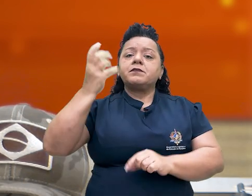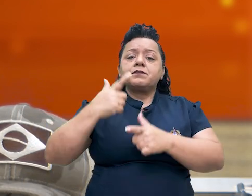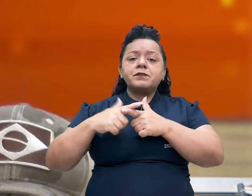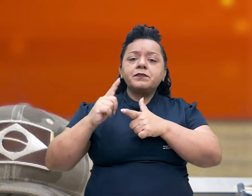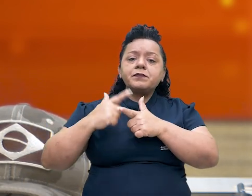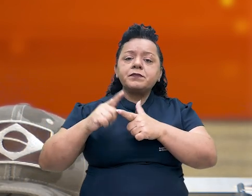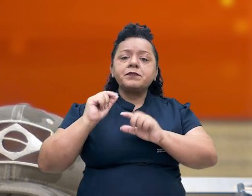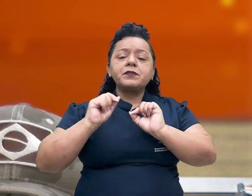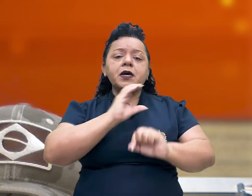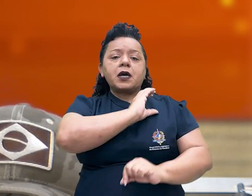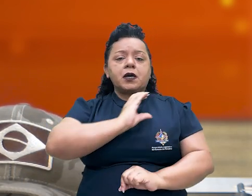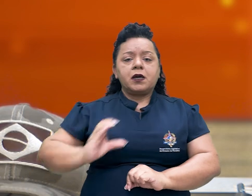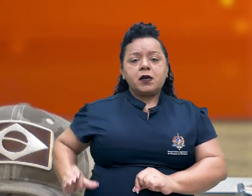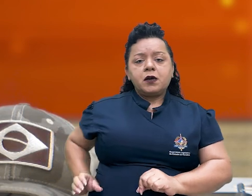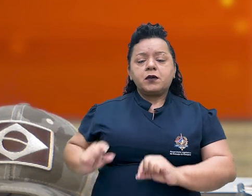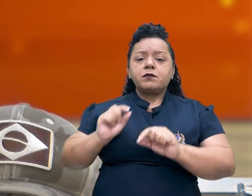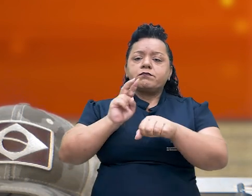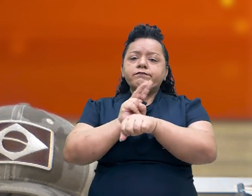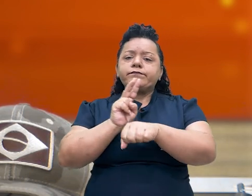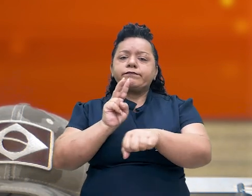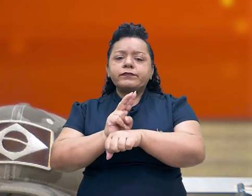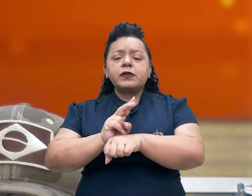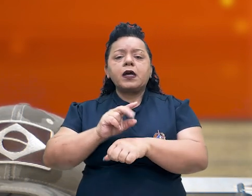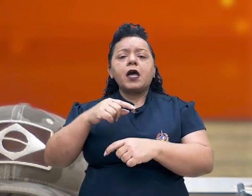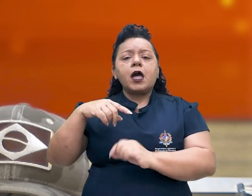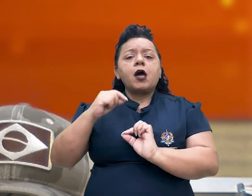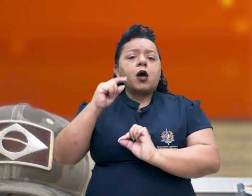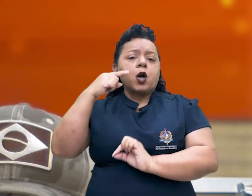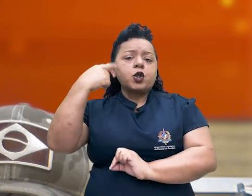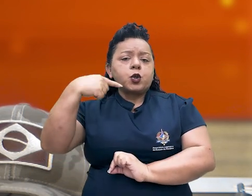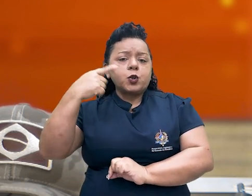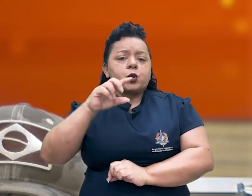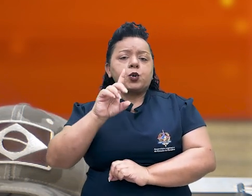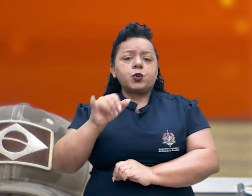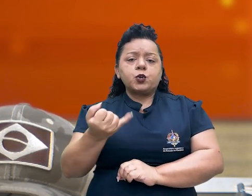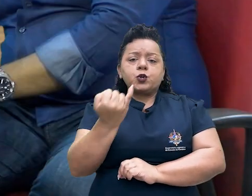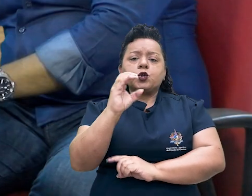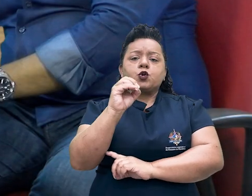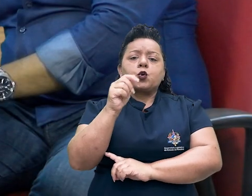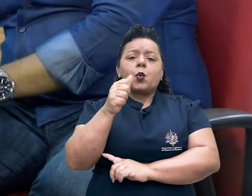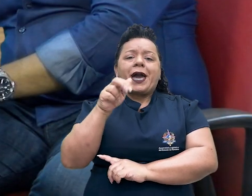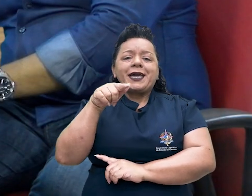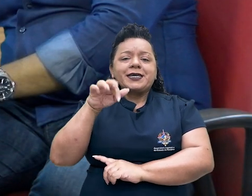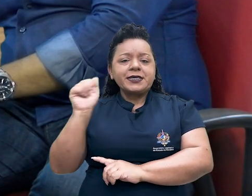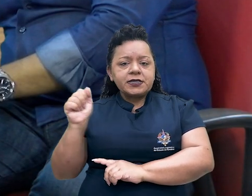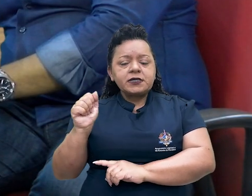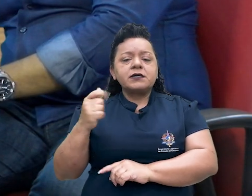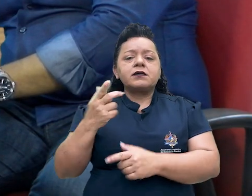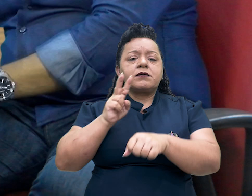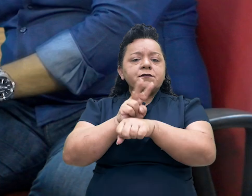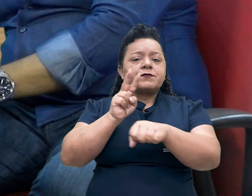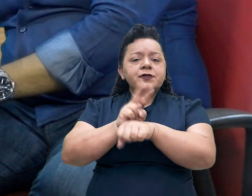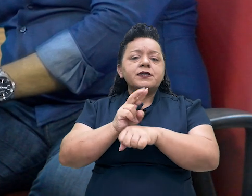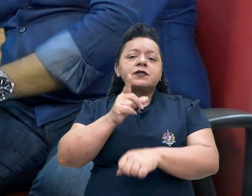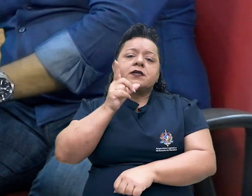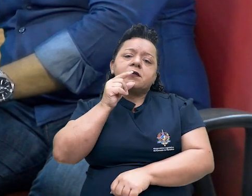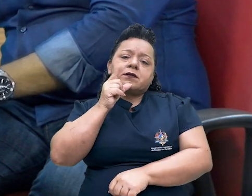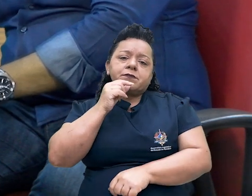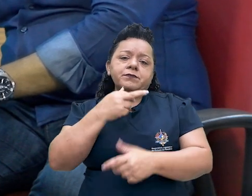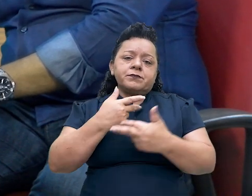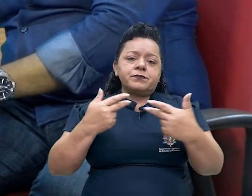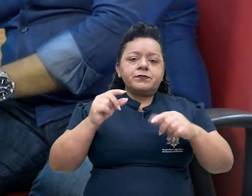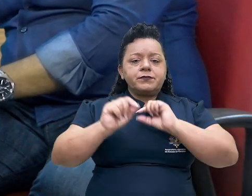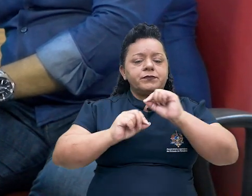a sala de crise que é quem é coordena é a Agência Nacional das Águas que é o Dr Joaquim Ah então nós temos além da Defesa Civil tem outras